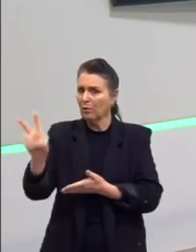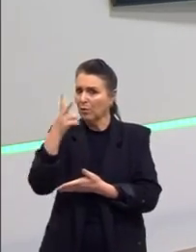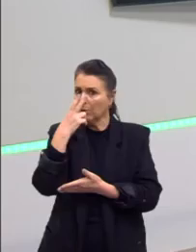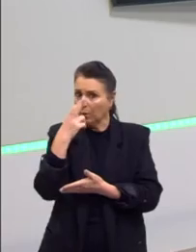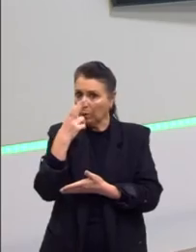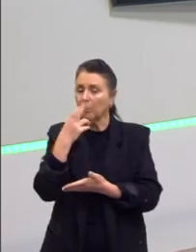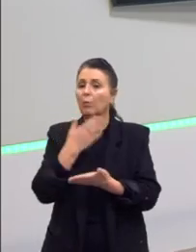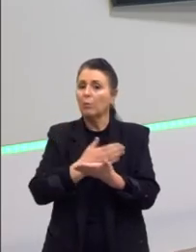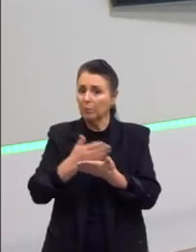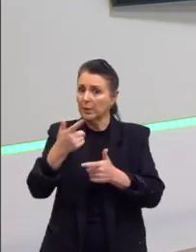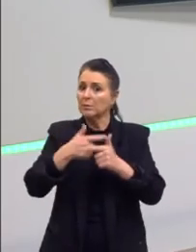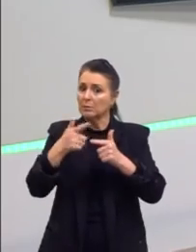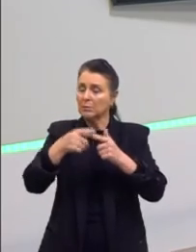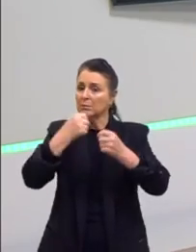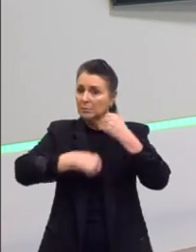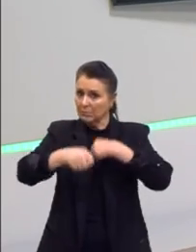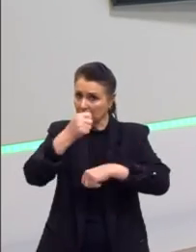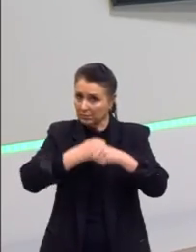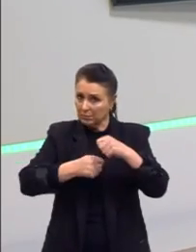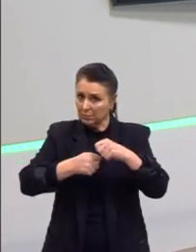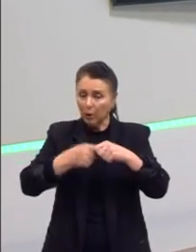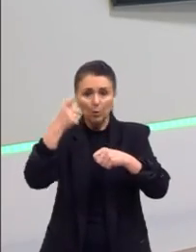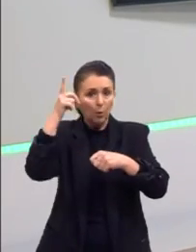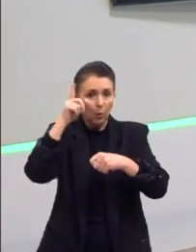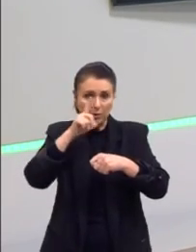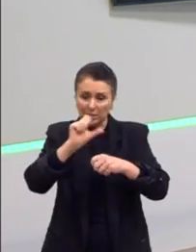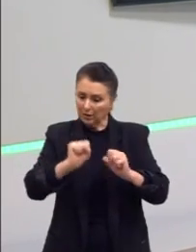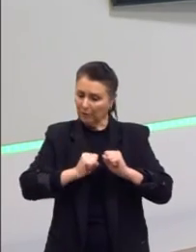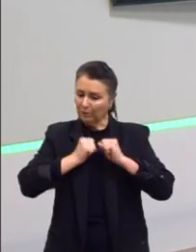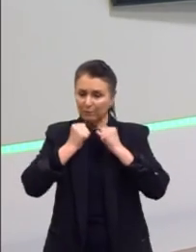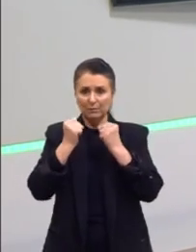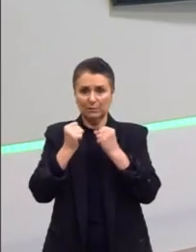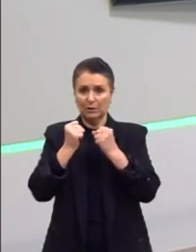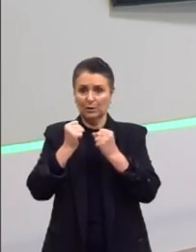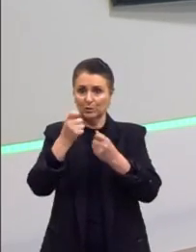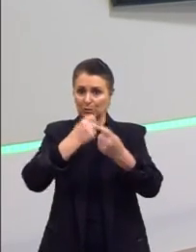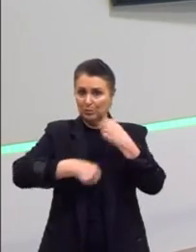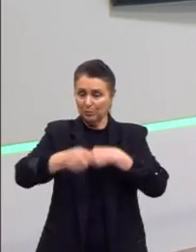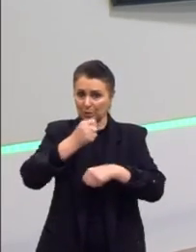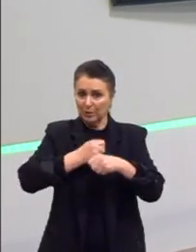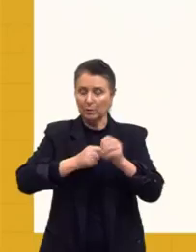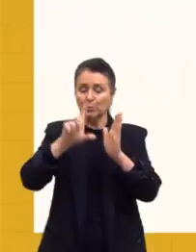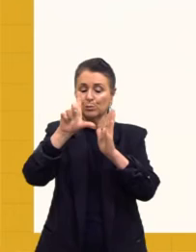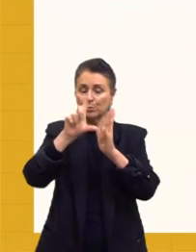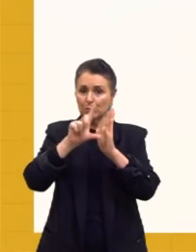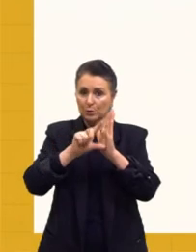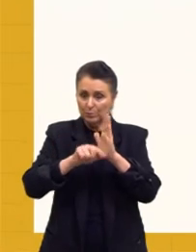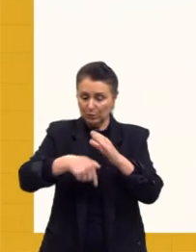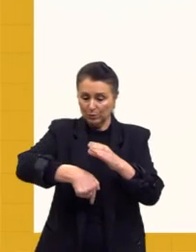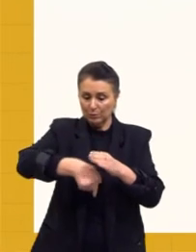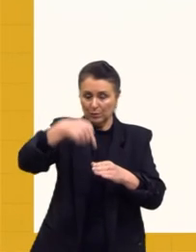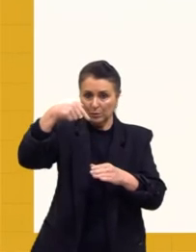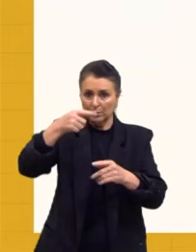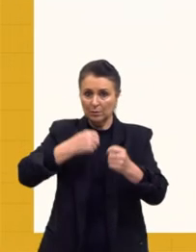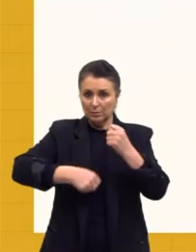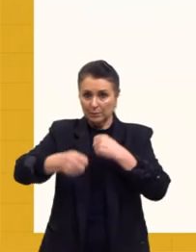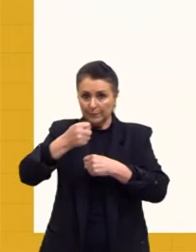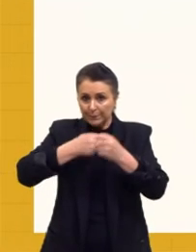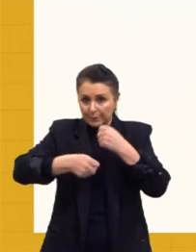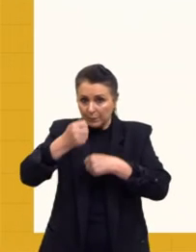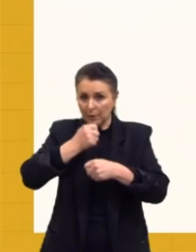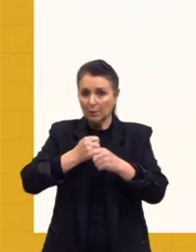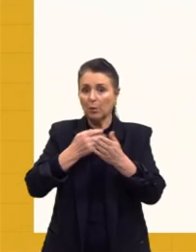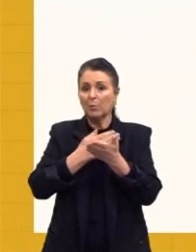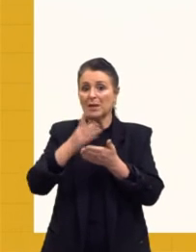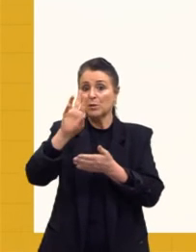problema na tua economia tu não vai conseguir manter ela abastecida propriamente dito tá então com a queda não é do petróleo economia entra numa